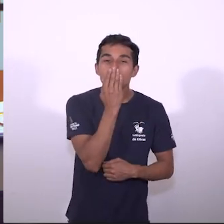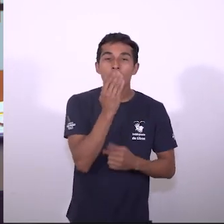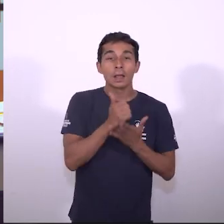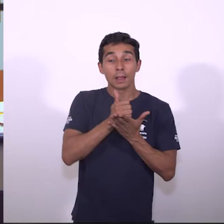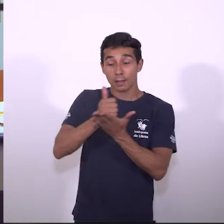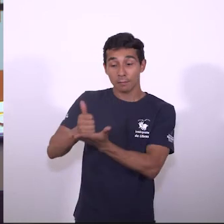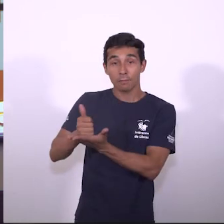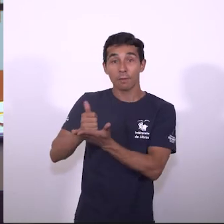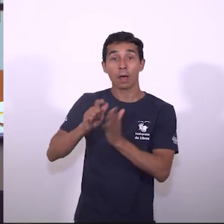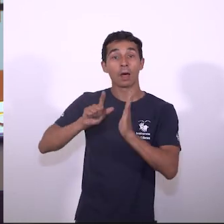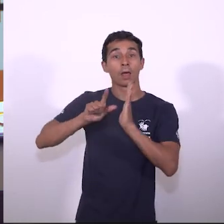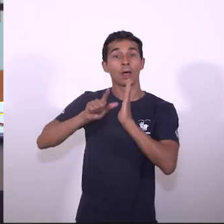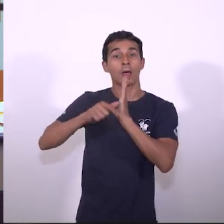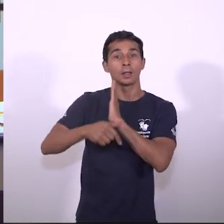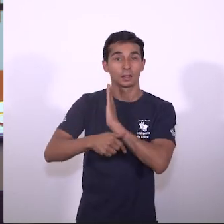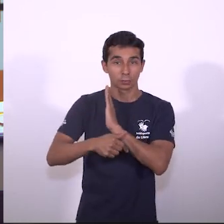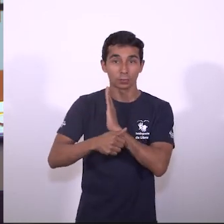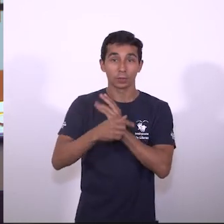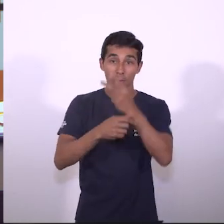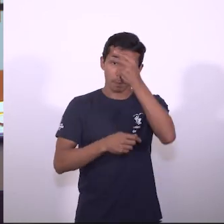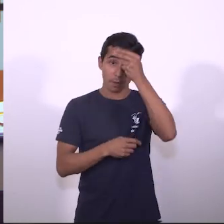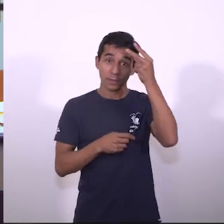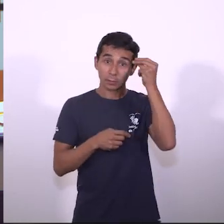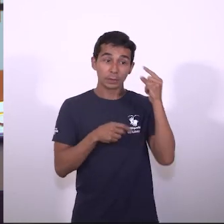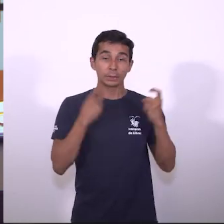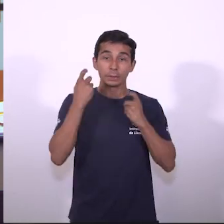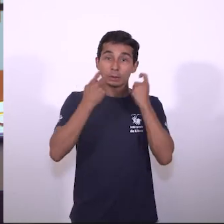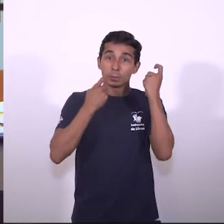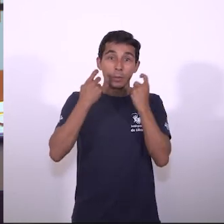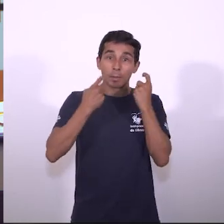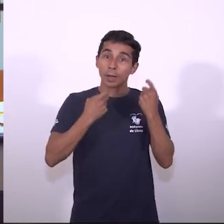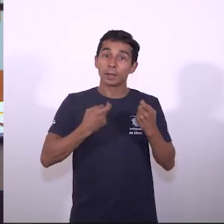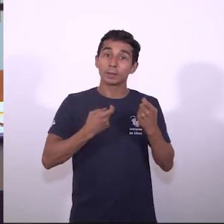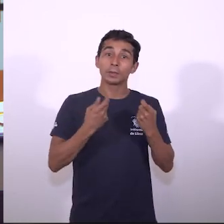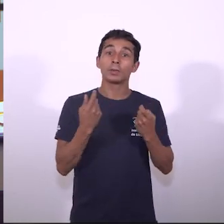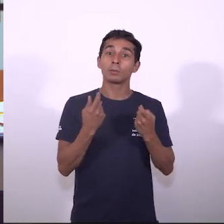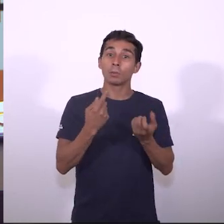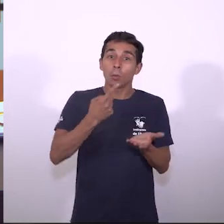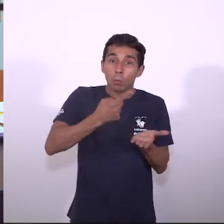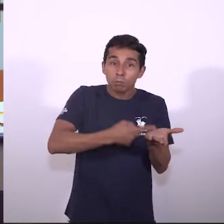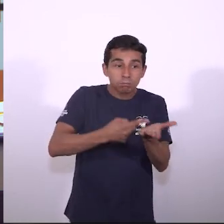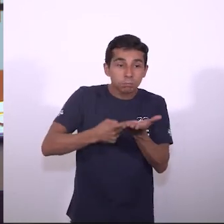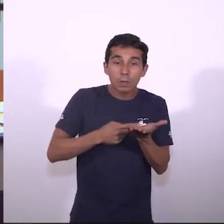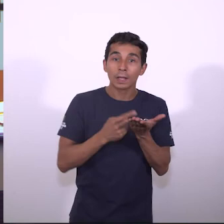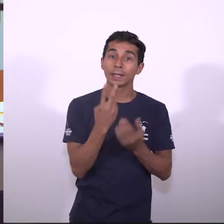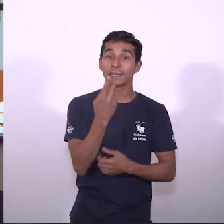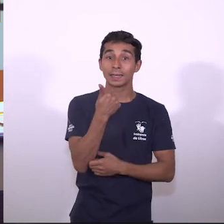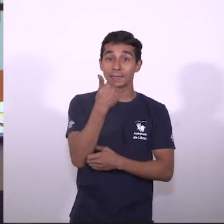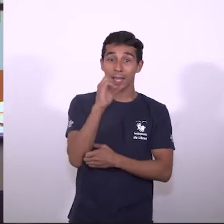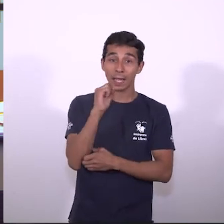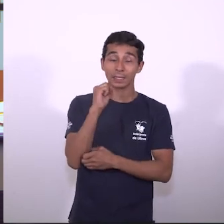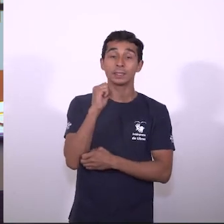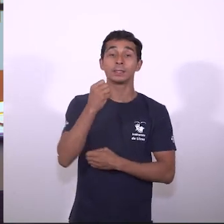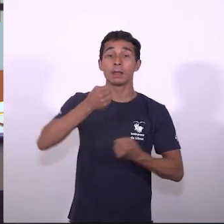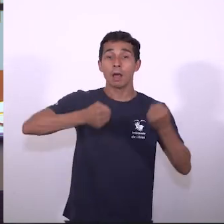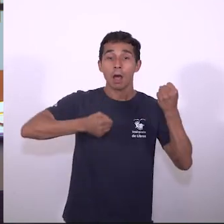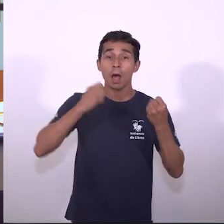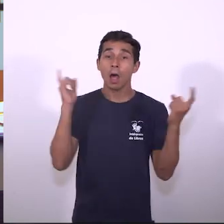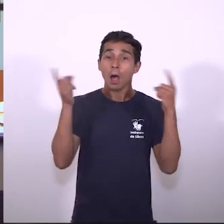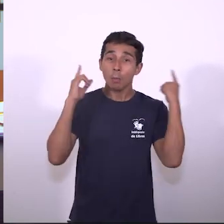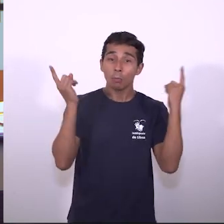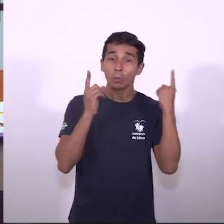preocupada, deslocou para a região 10 ambulâncias para tirar os pacientes que estavam entubados